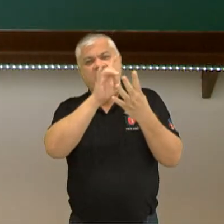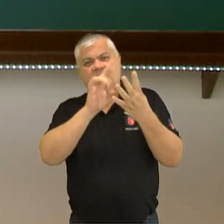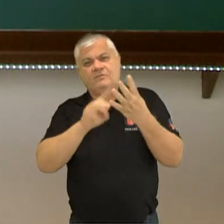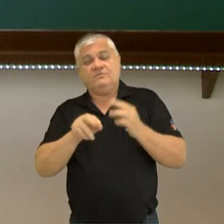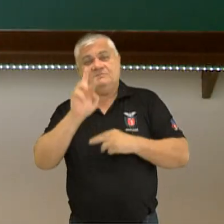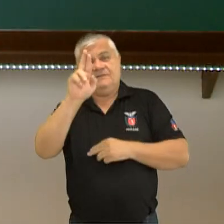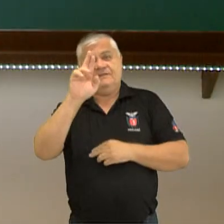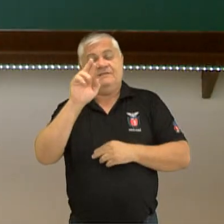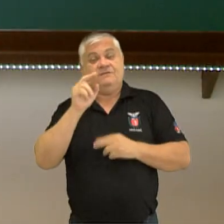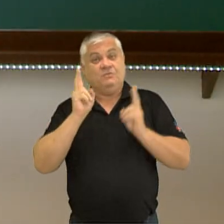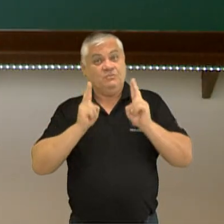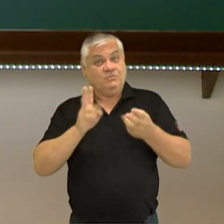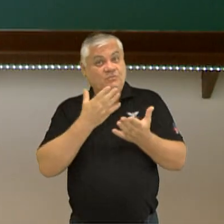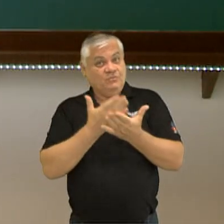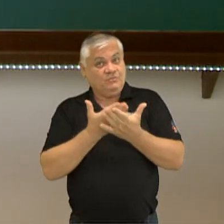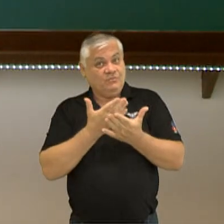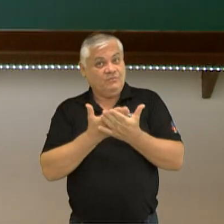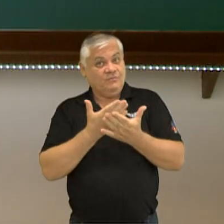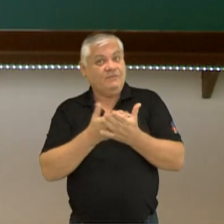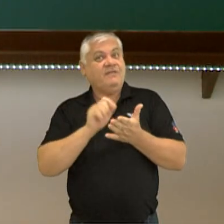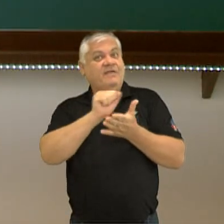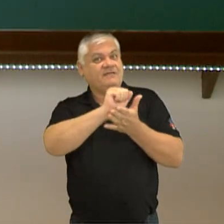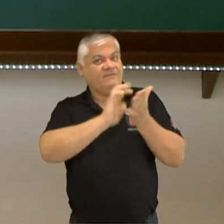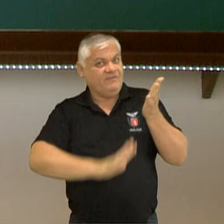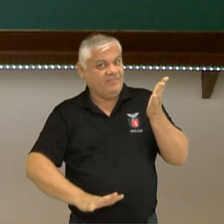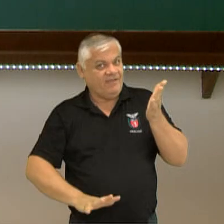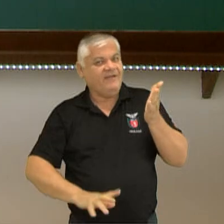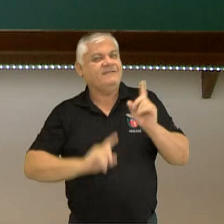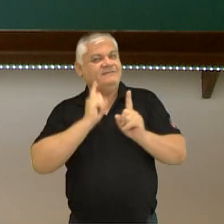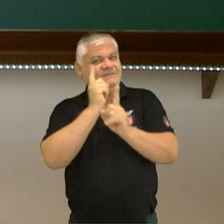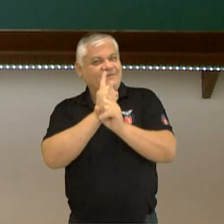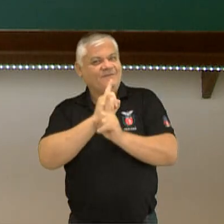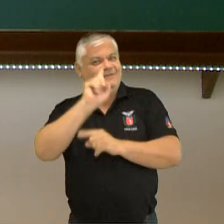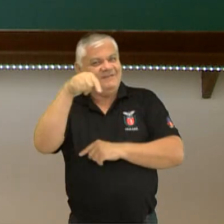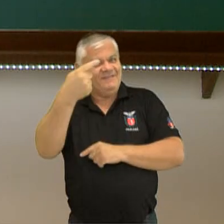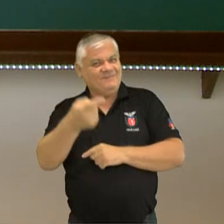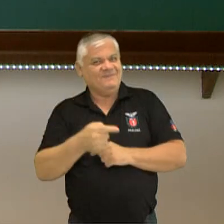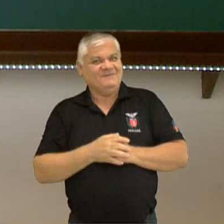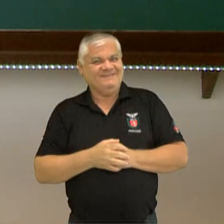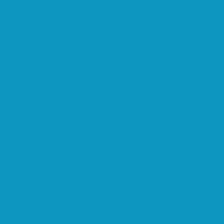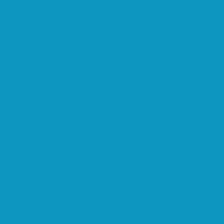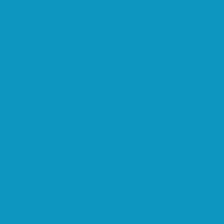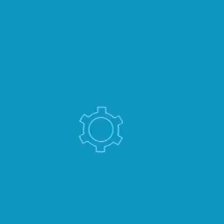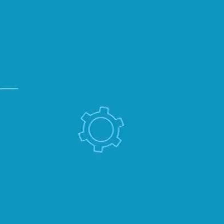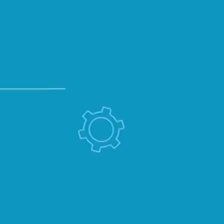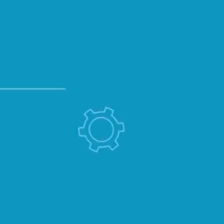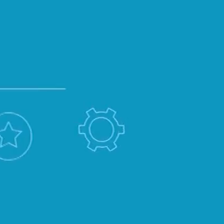Espero que vocês continuem estudando, não deixem de fazer as atividades. A gente se vê na próxima aula.